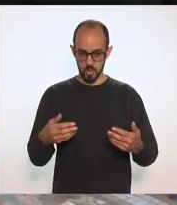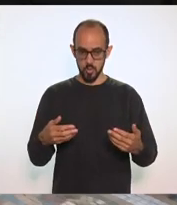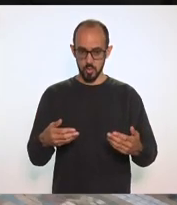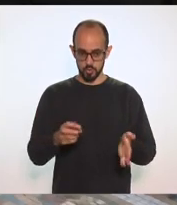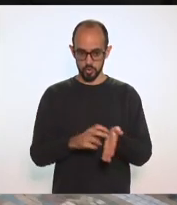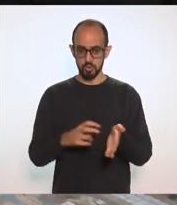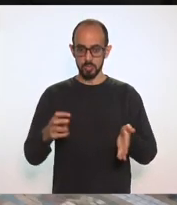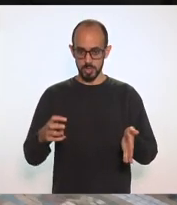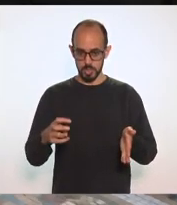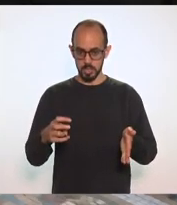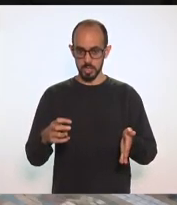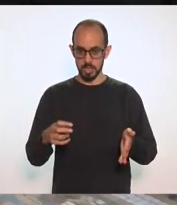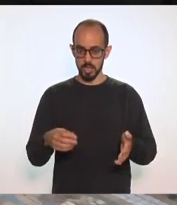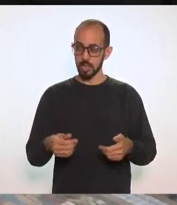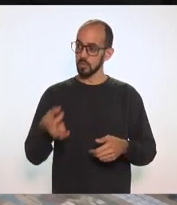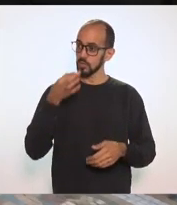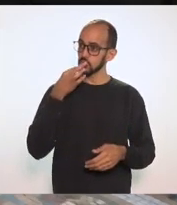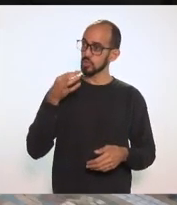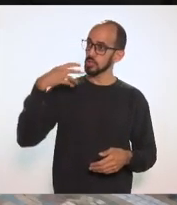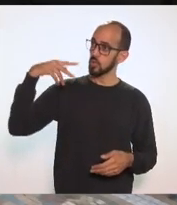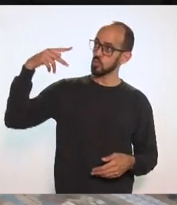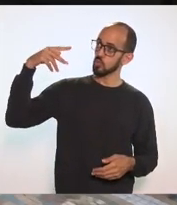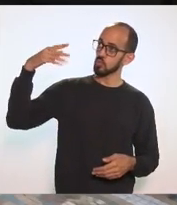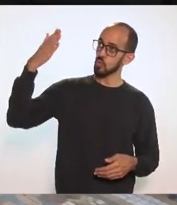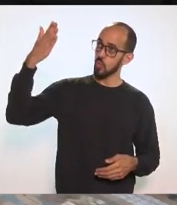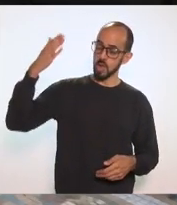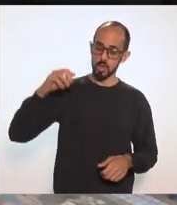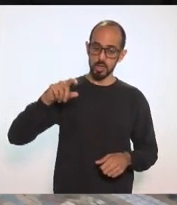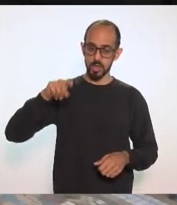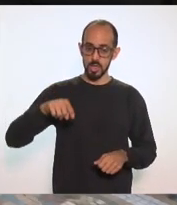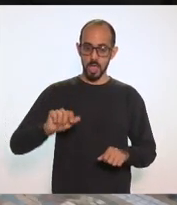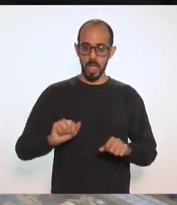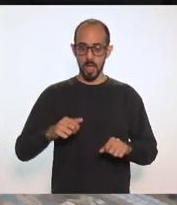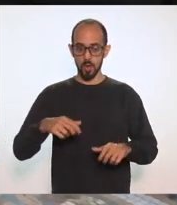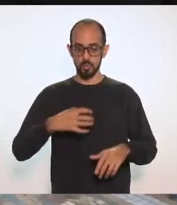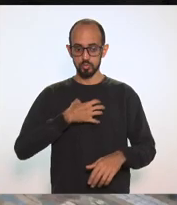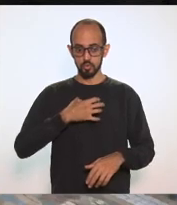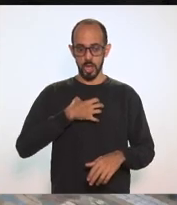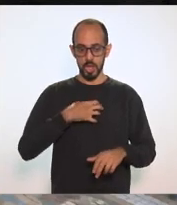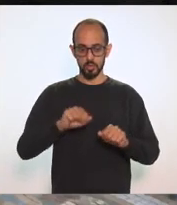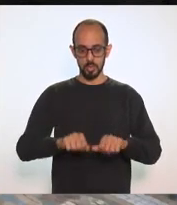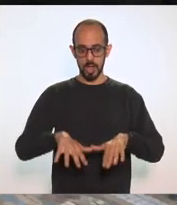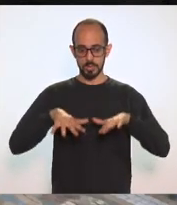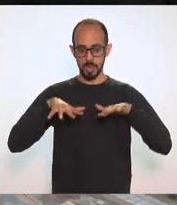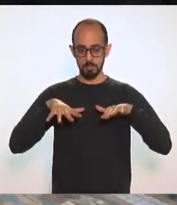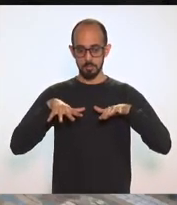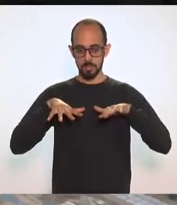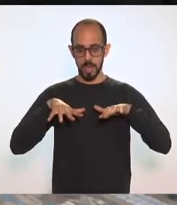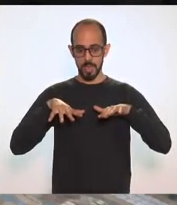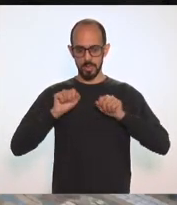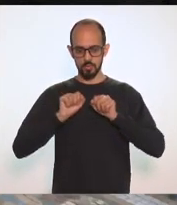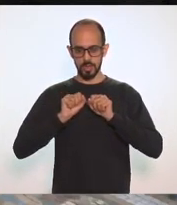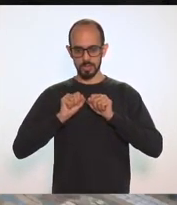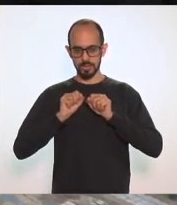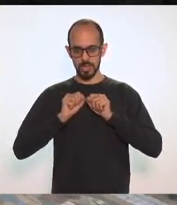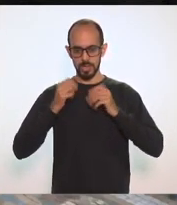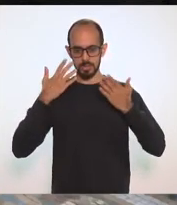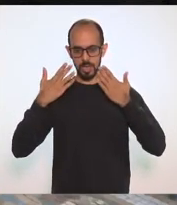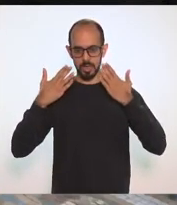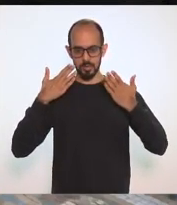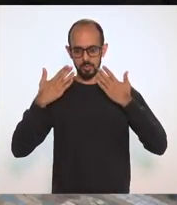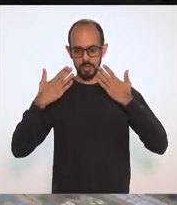inclusive, sugerida por Vossa Excelência, que foi a forma da Assembleia Legislativa de trazer essa reflexão sobre essa data